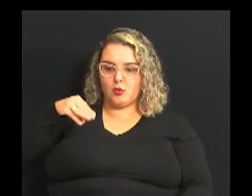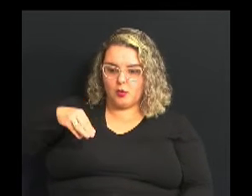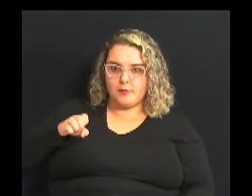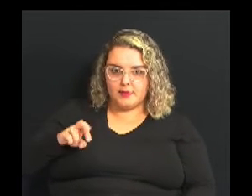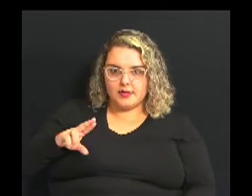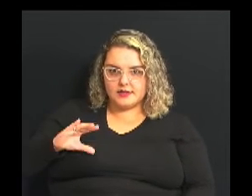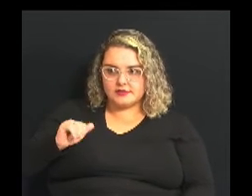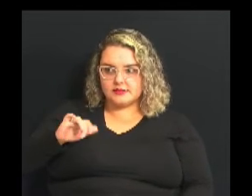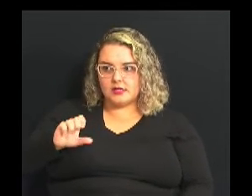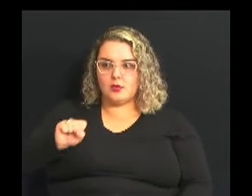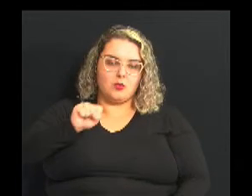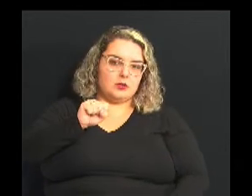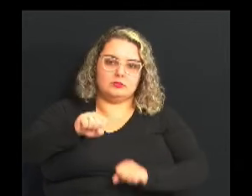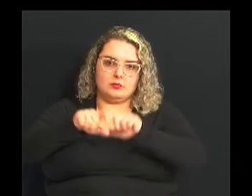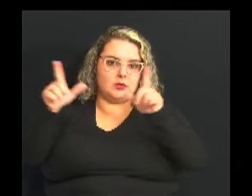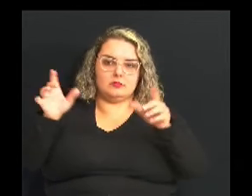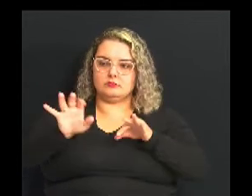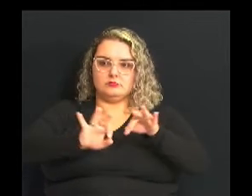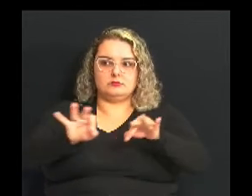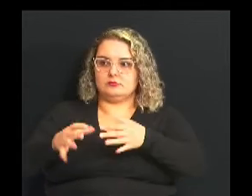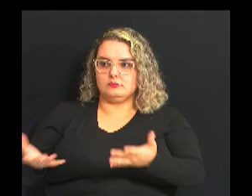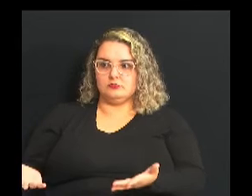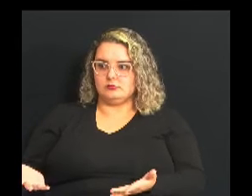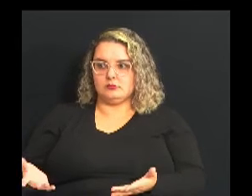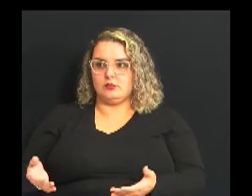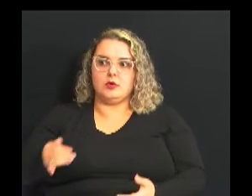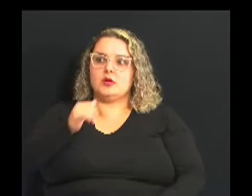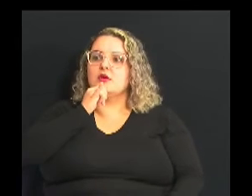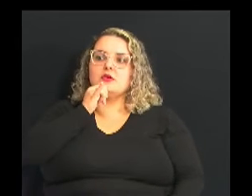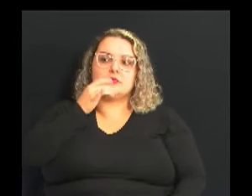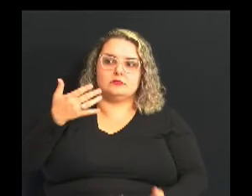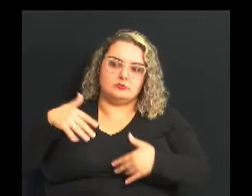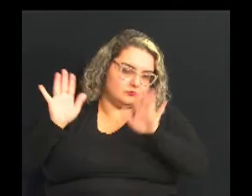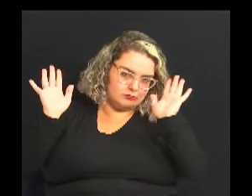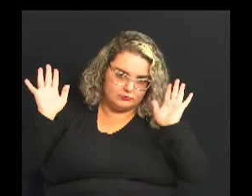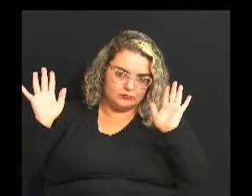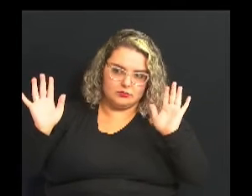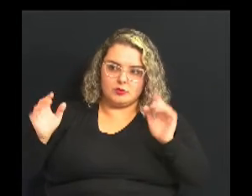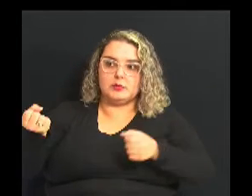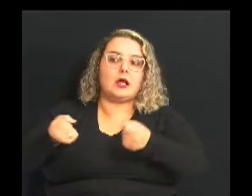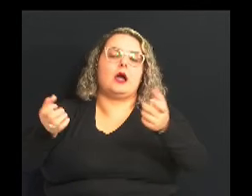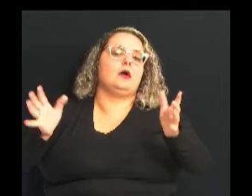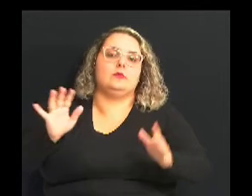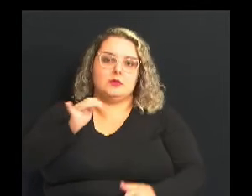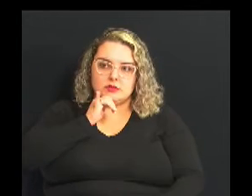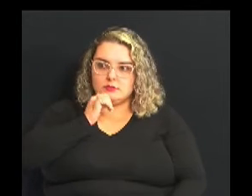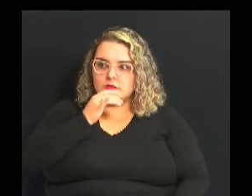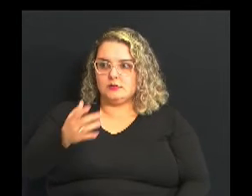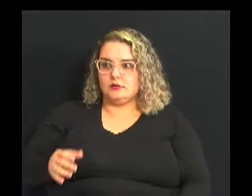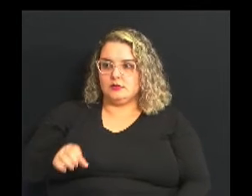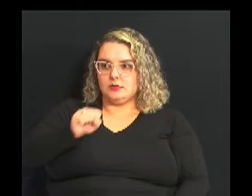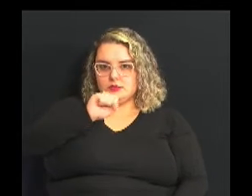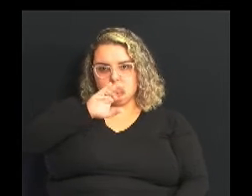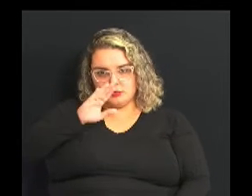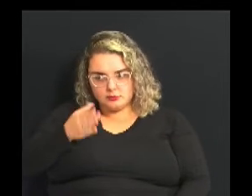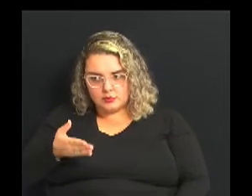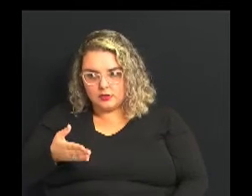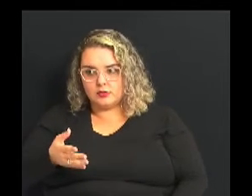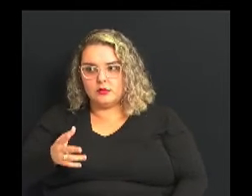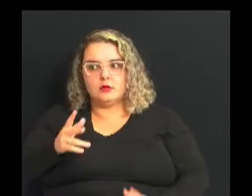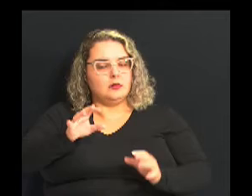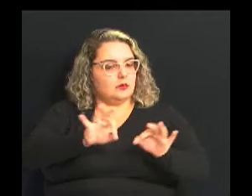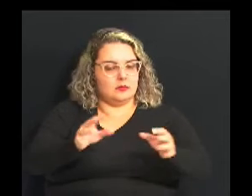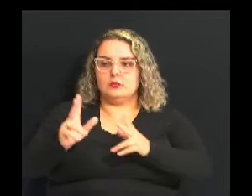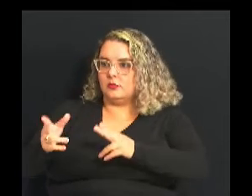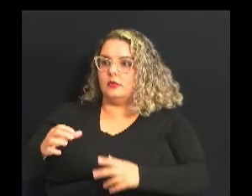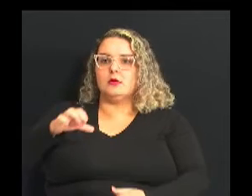8 da manhã, está passando um programa, eu vou dar um exemplo aleatório aqui, sobre carro. Você liga às 8h30, é o mesmo programa. Você liga às